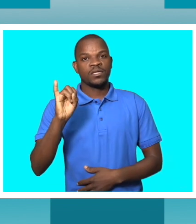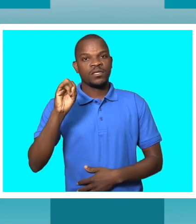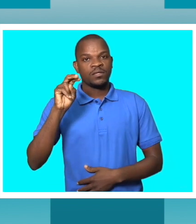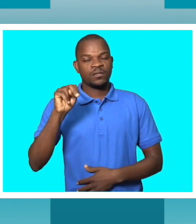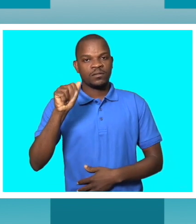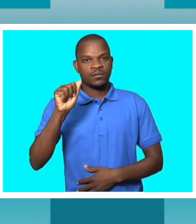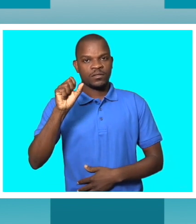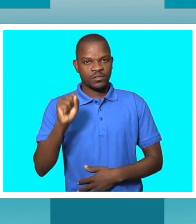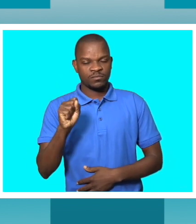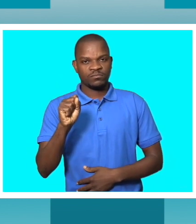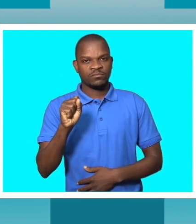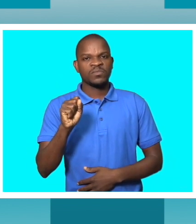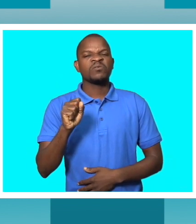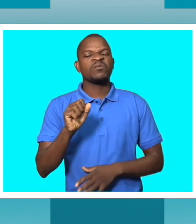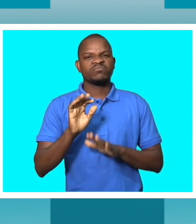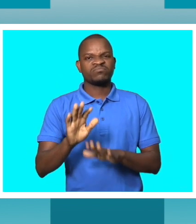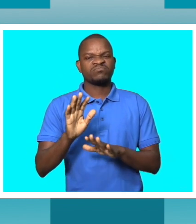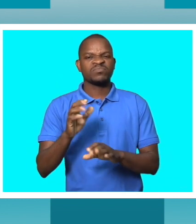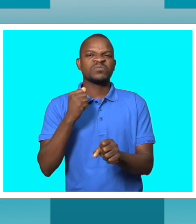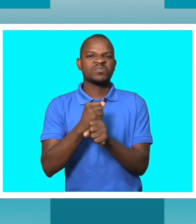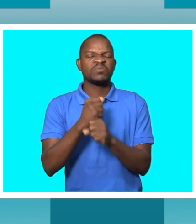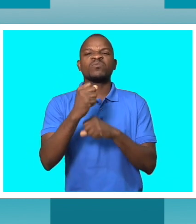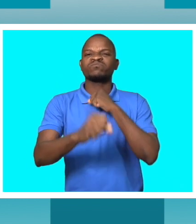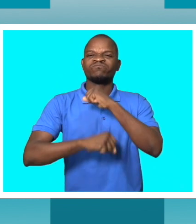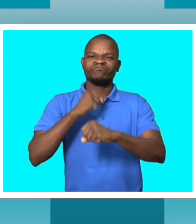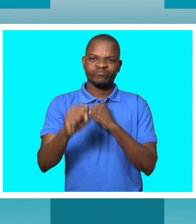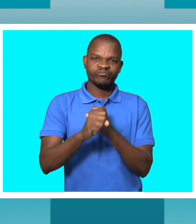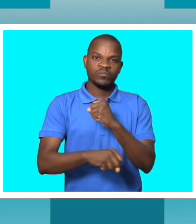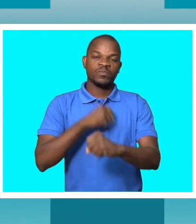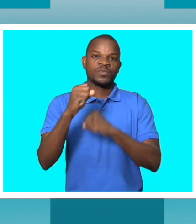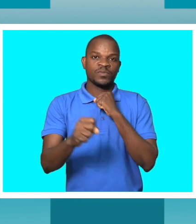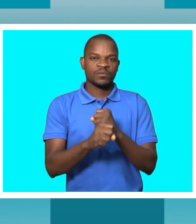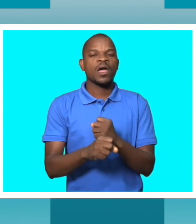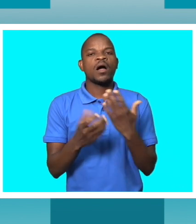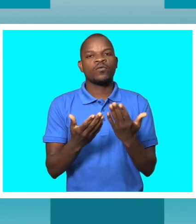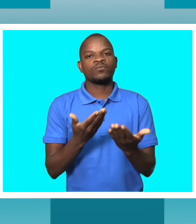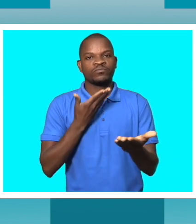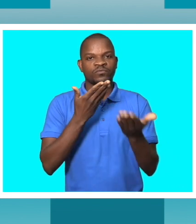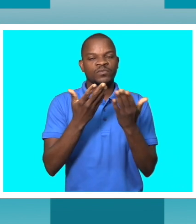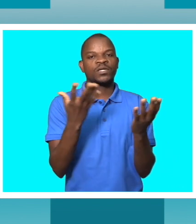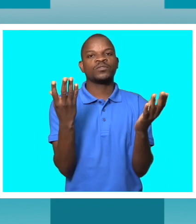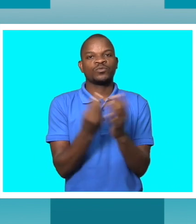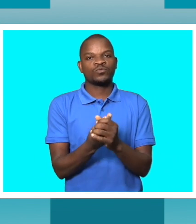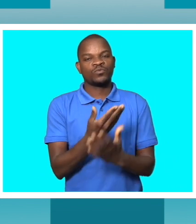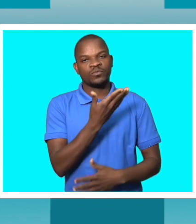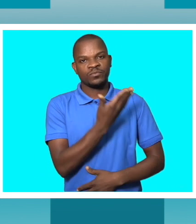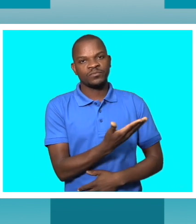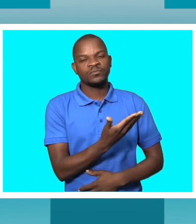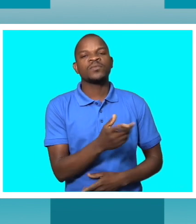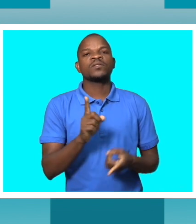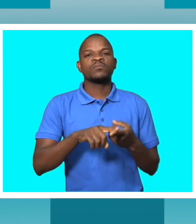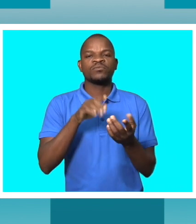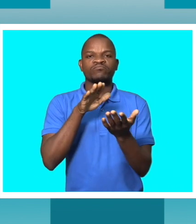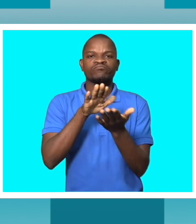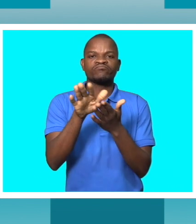Foi delegado provincial do INAS em Chechai durante... Trabalhou vários anos e com ele que vamos conversar nos próximos